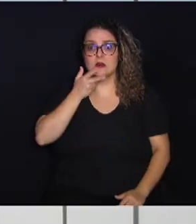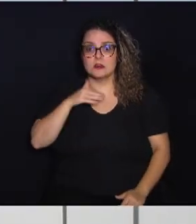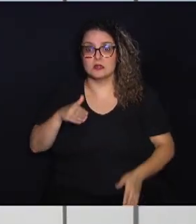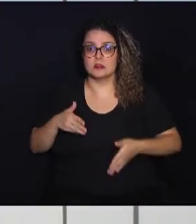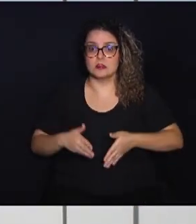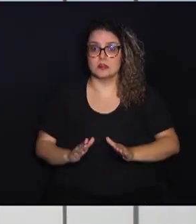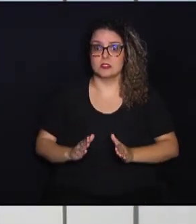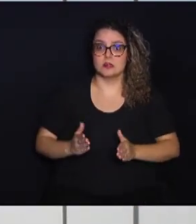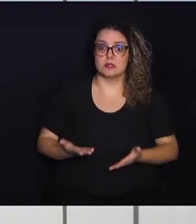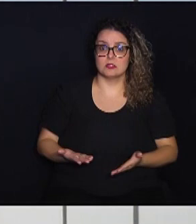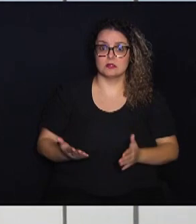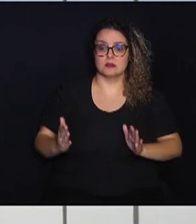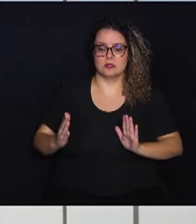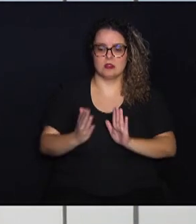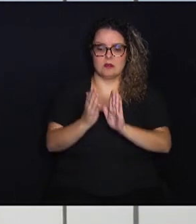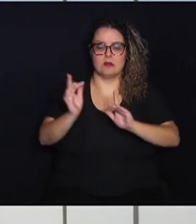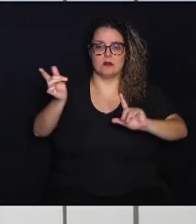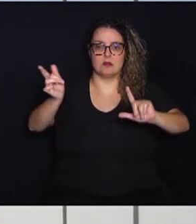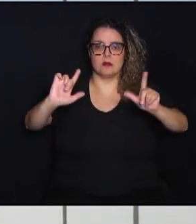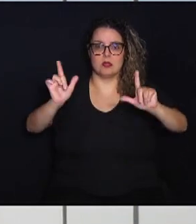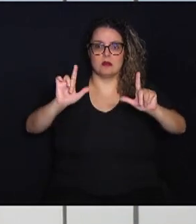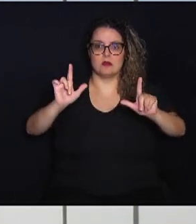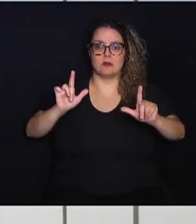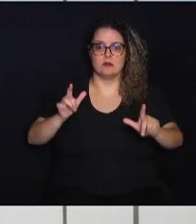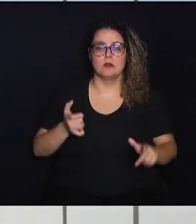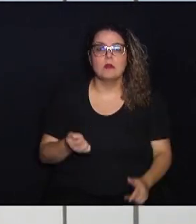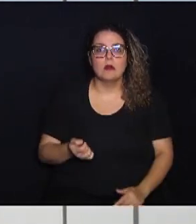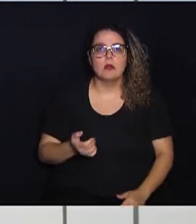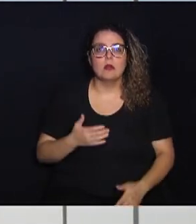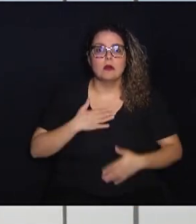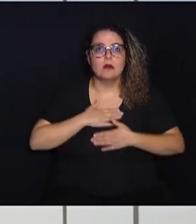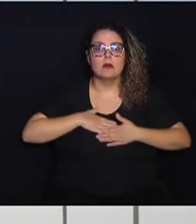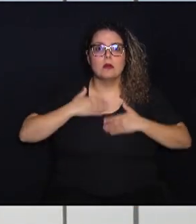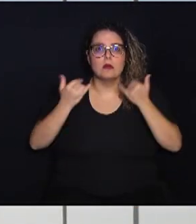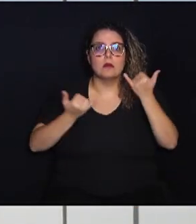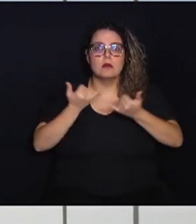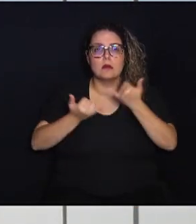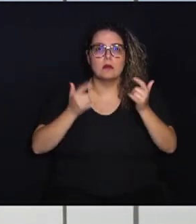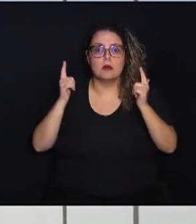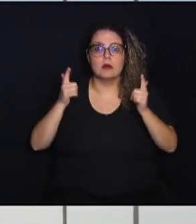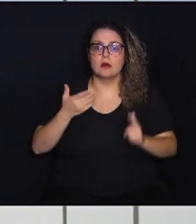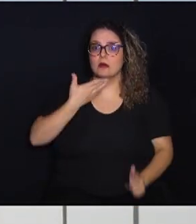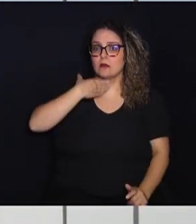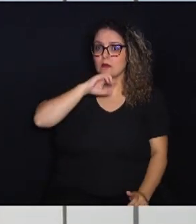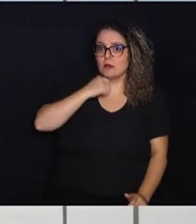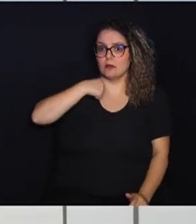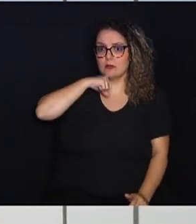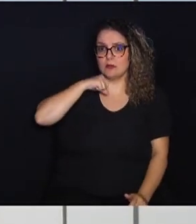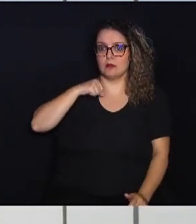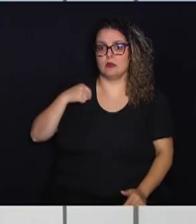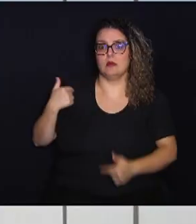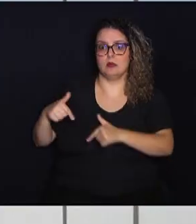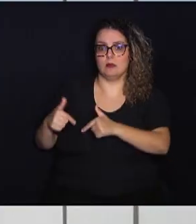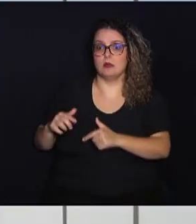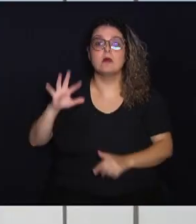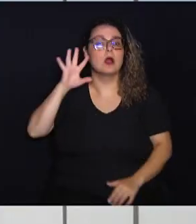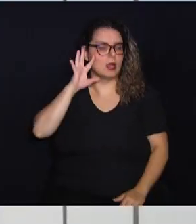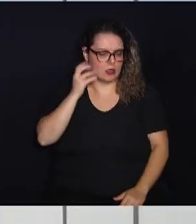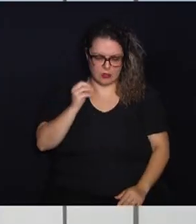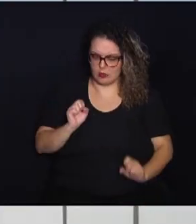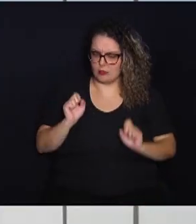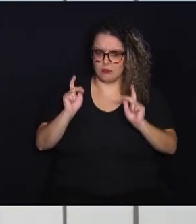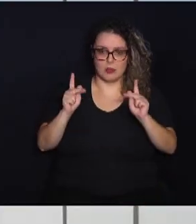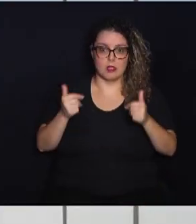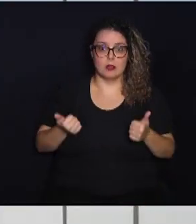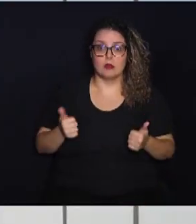nasceram e foram colocadas na frente da televisão para ficarem entretidas enquanto o pai precisava trabalhar. É super compreensível.